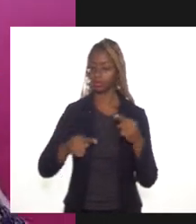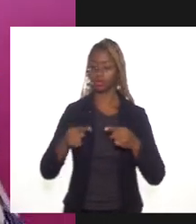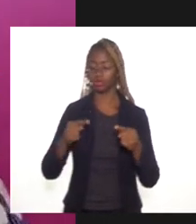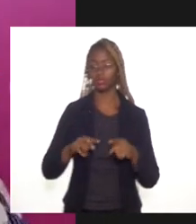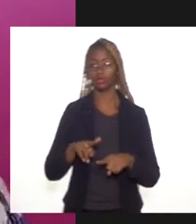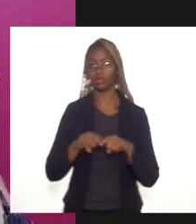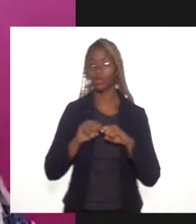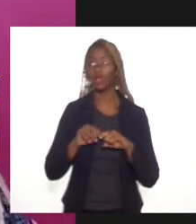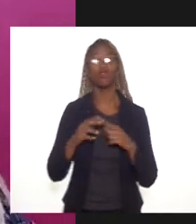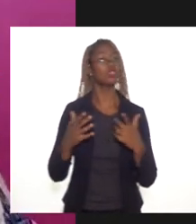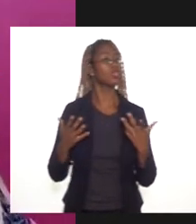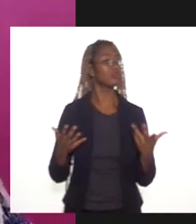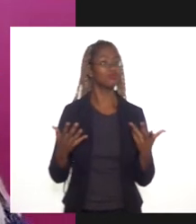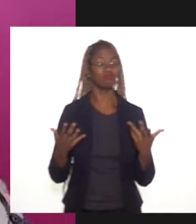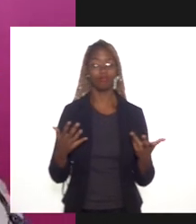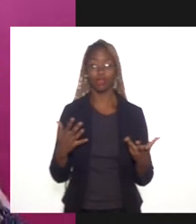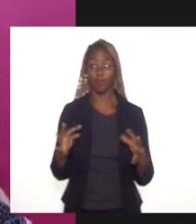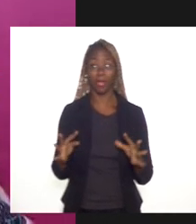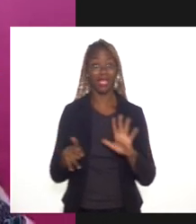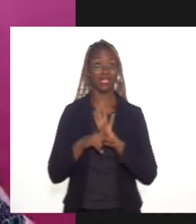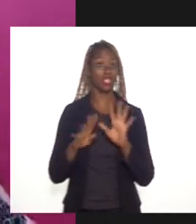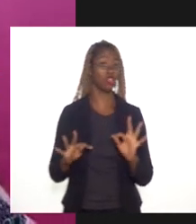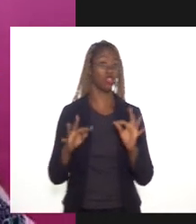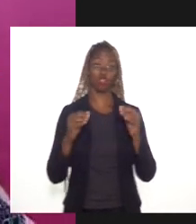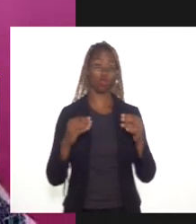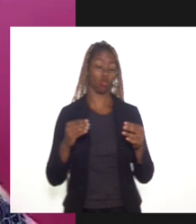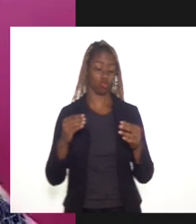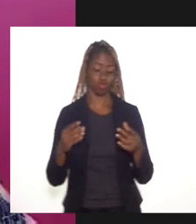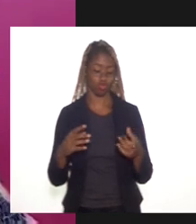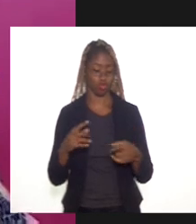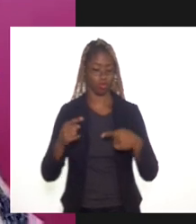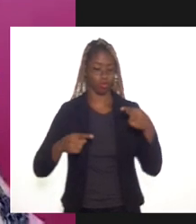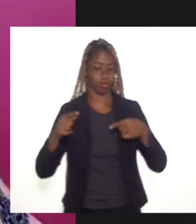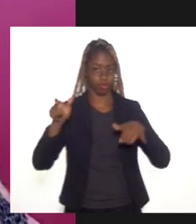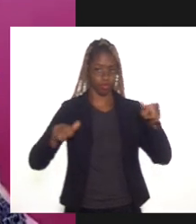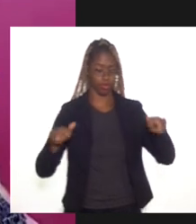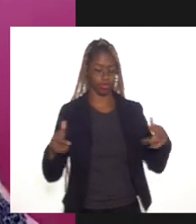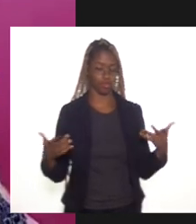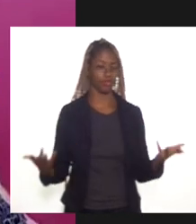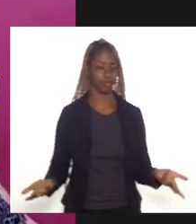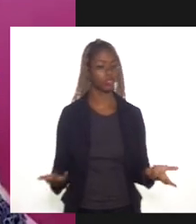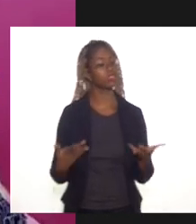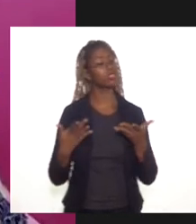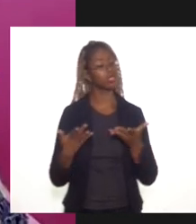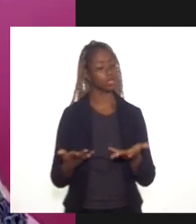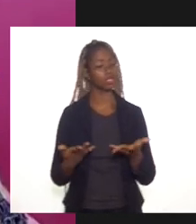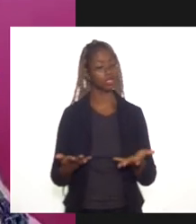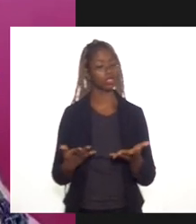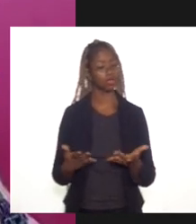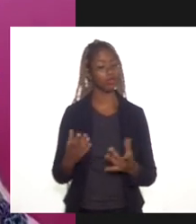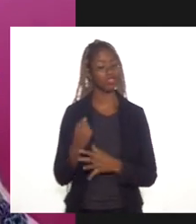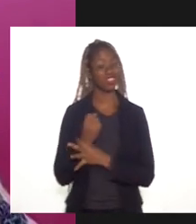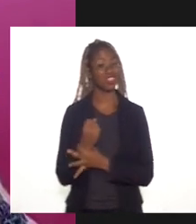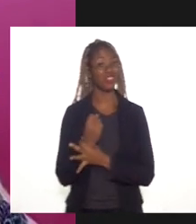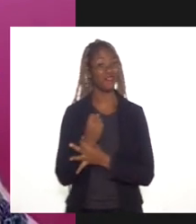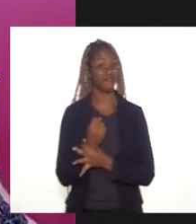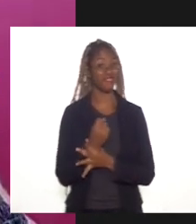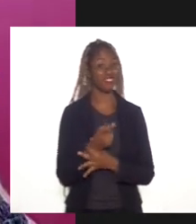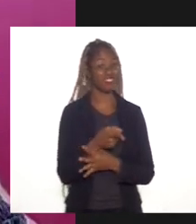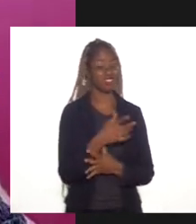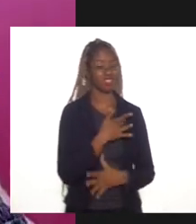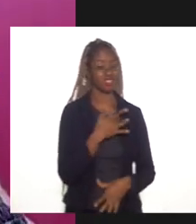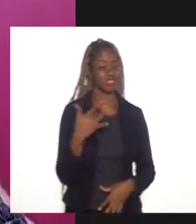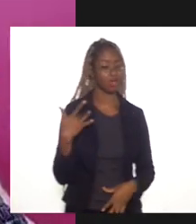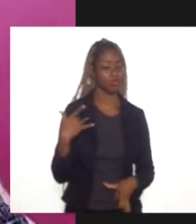todos os políticos. Então, defender a área da saúde é uma prerrogativa de todos os